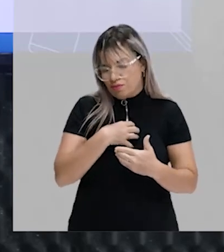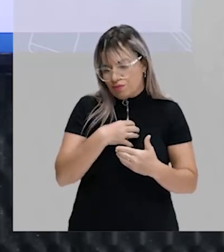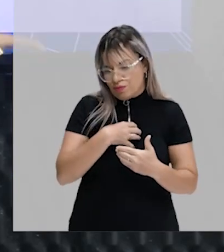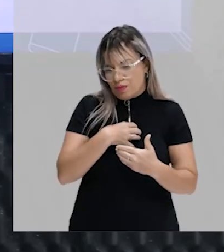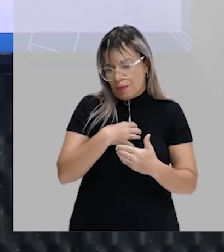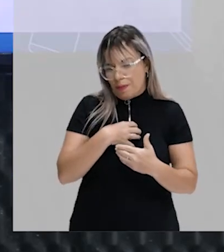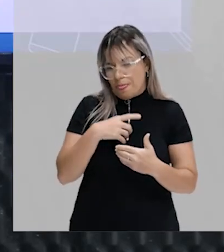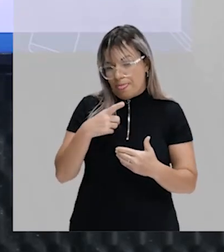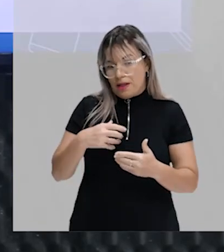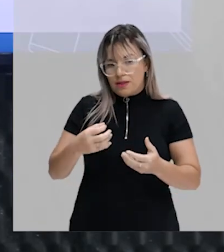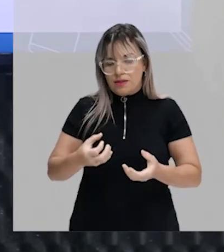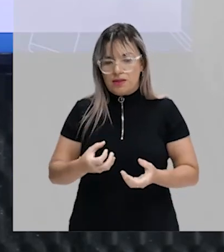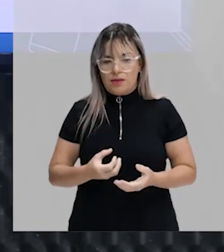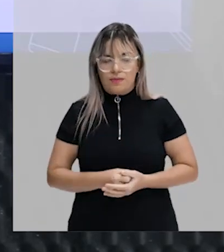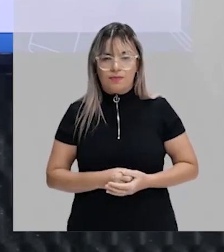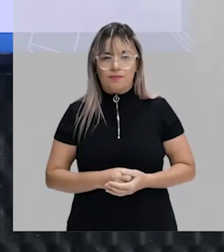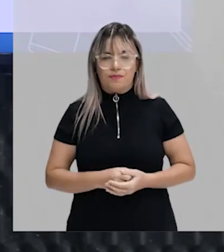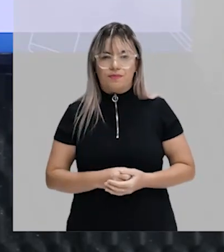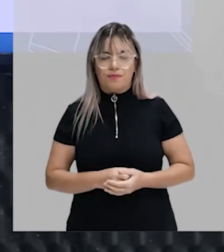também criticar